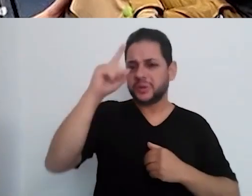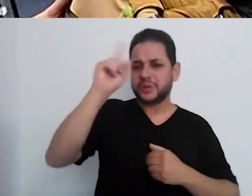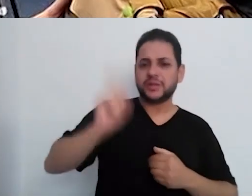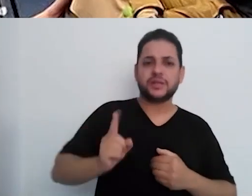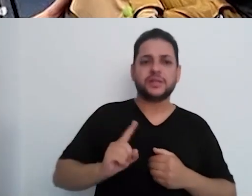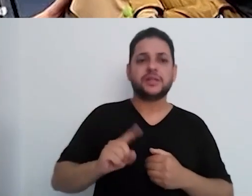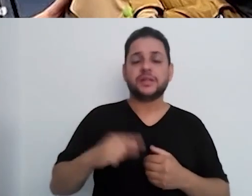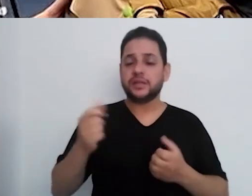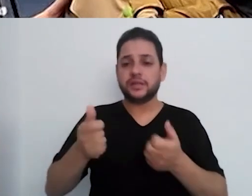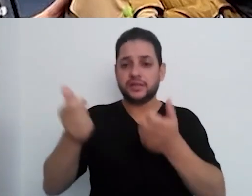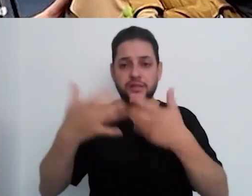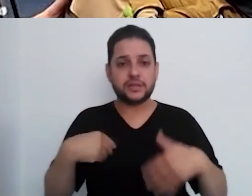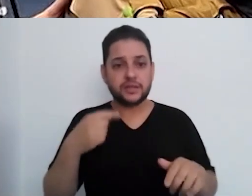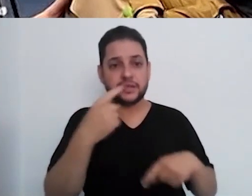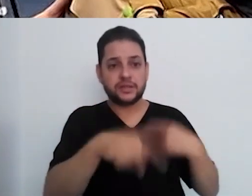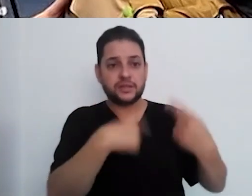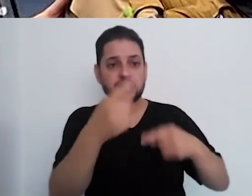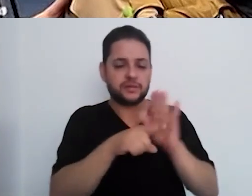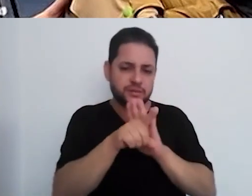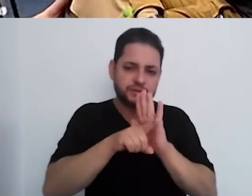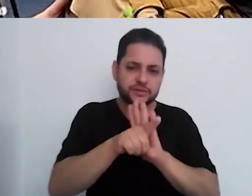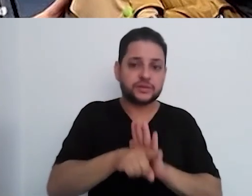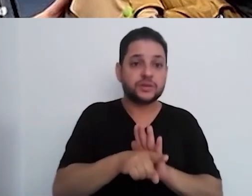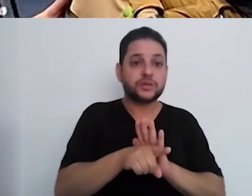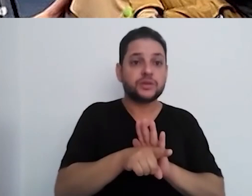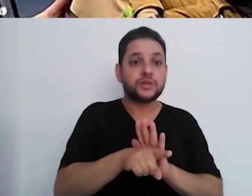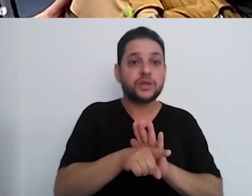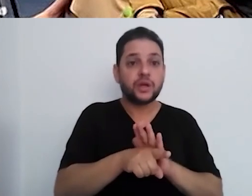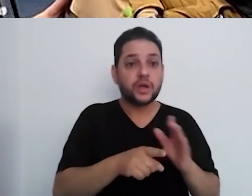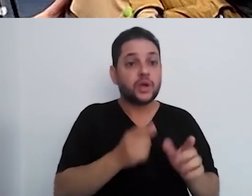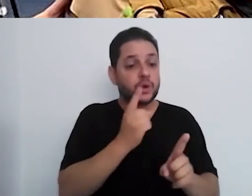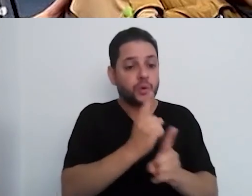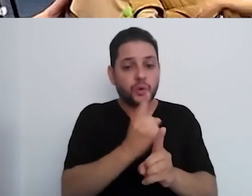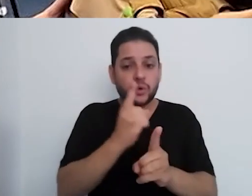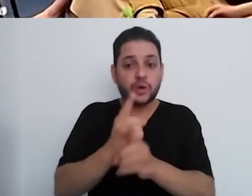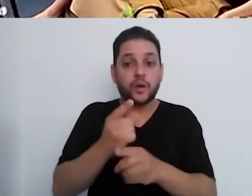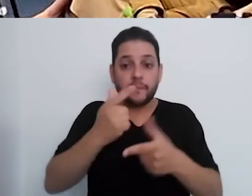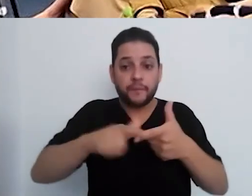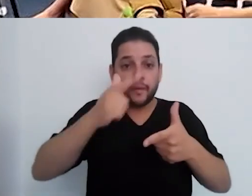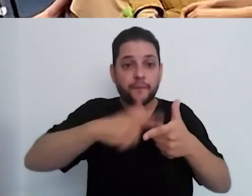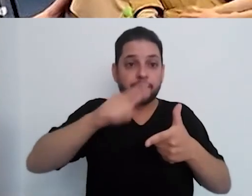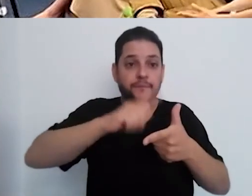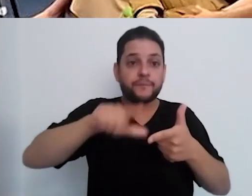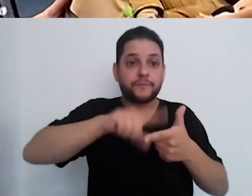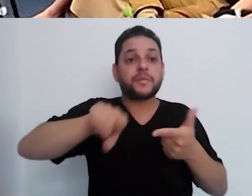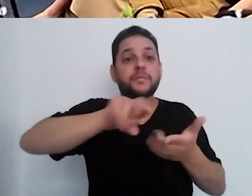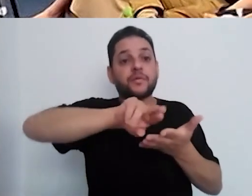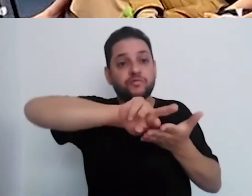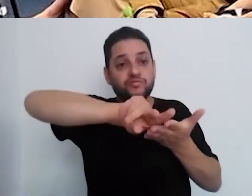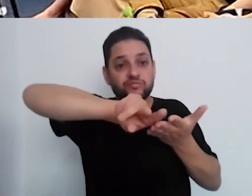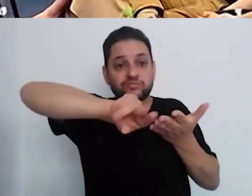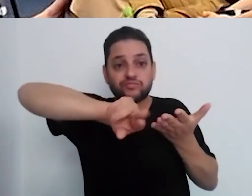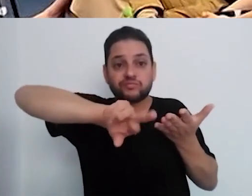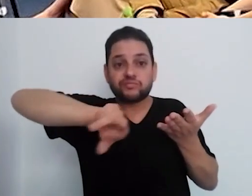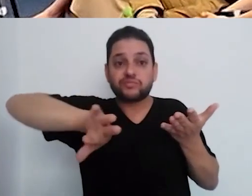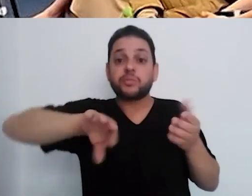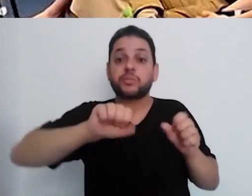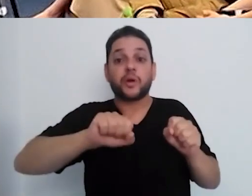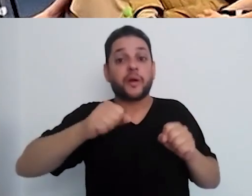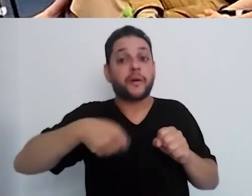quando a gente foi examinar mais de perto, a gente viu todos os problemas que podem aparecer, especialmente em casos de violência contra a